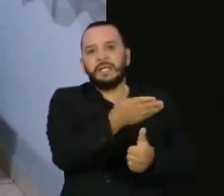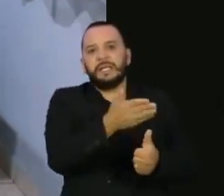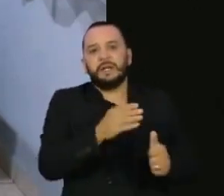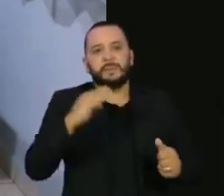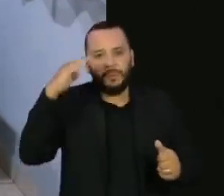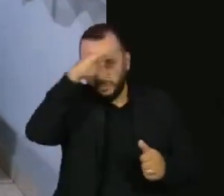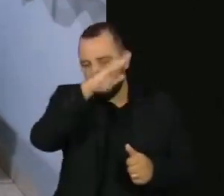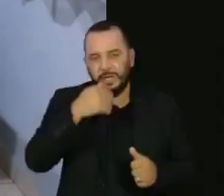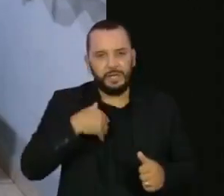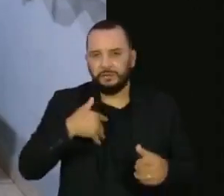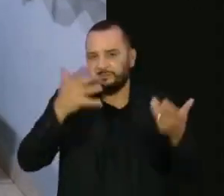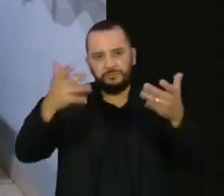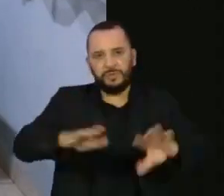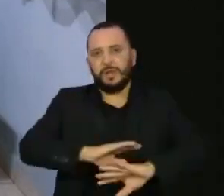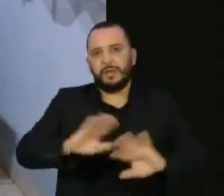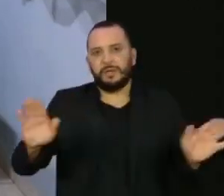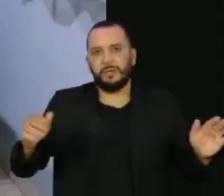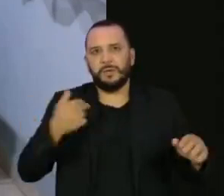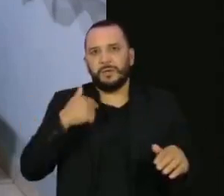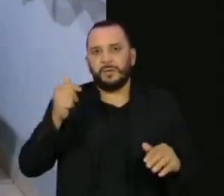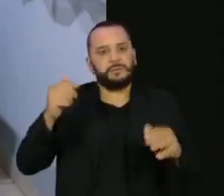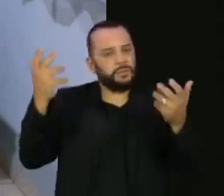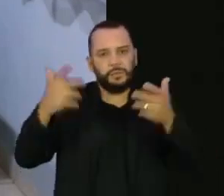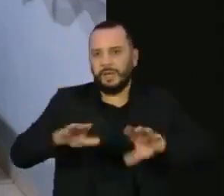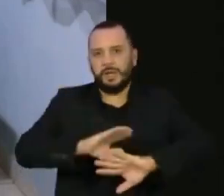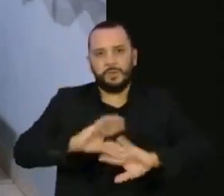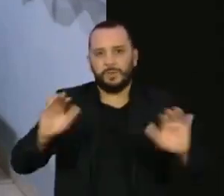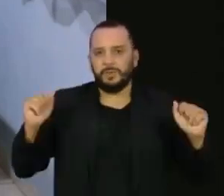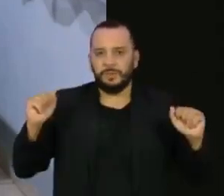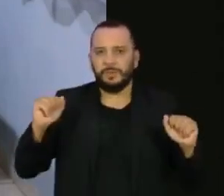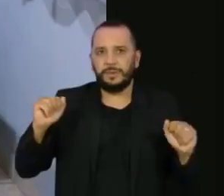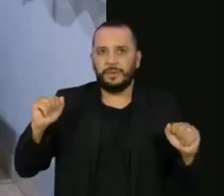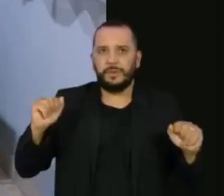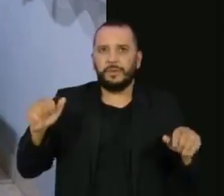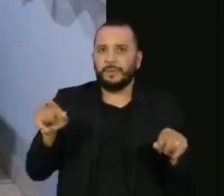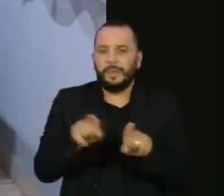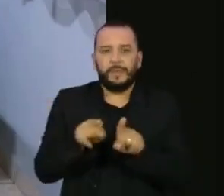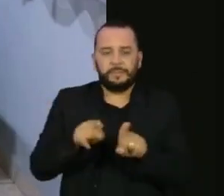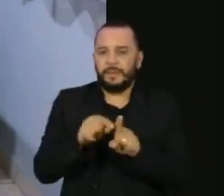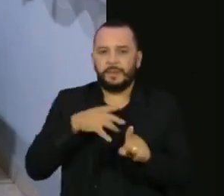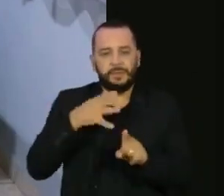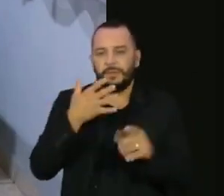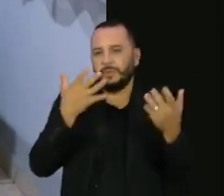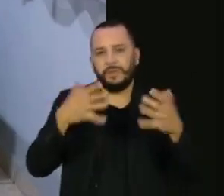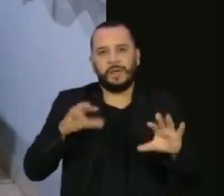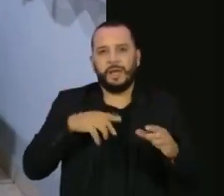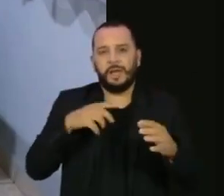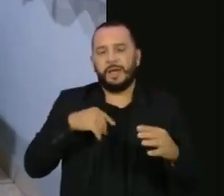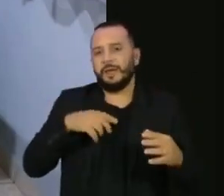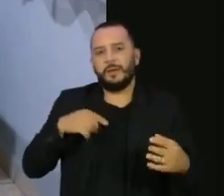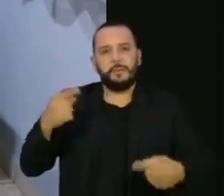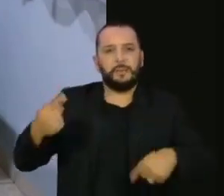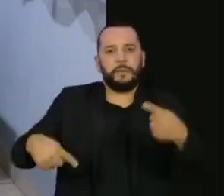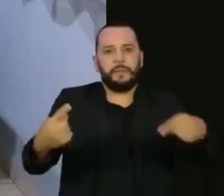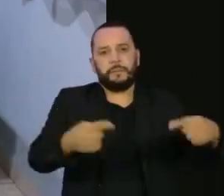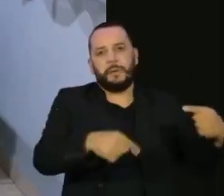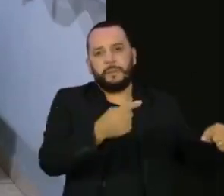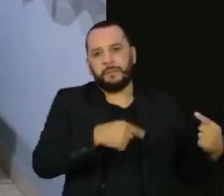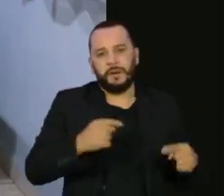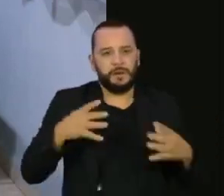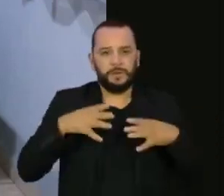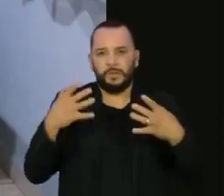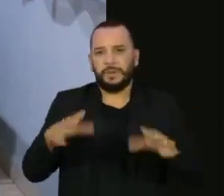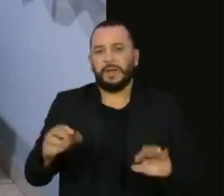nunca quis isso. E também não quero ficar batendo boca e discutindo com essas pessoas, sabe? Se essas